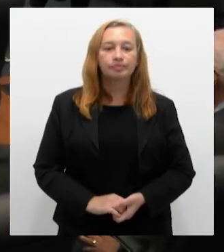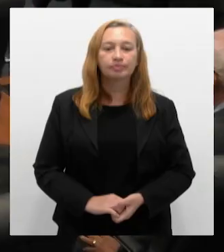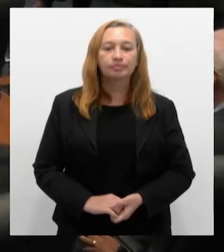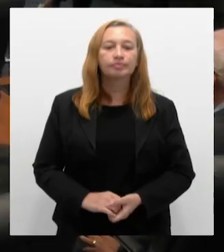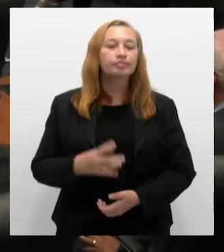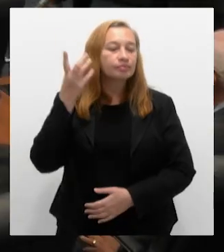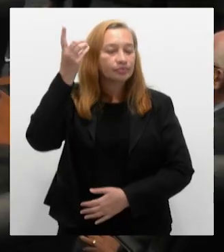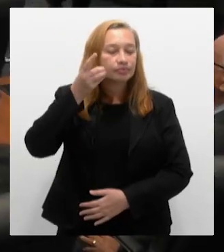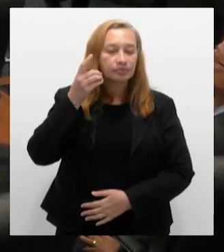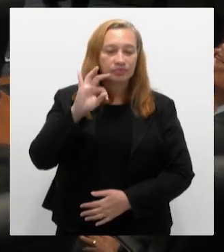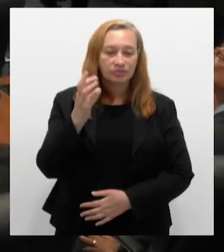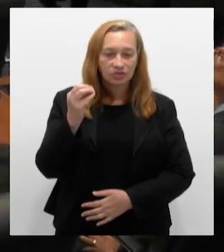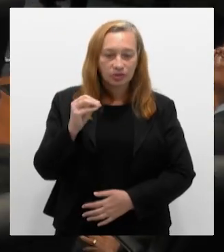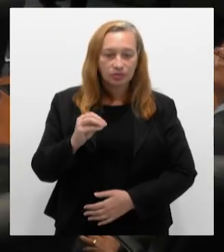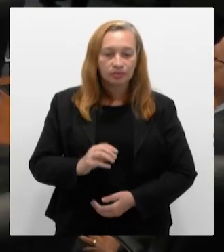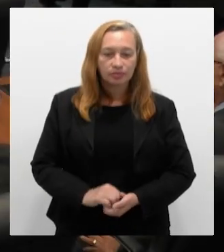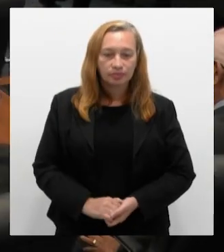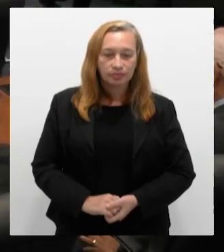Deputado Tiago Galhaço.